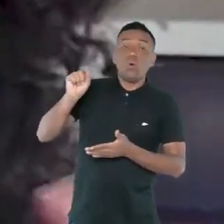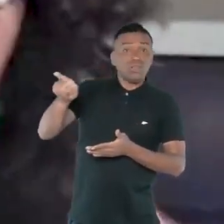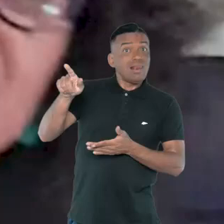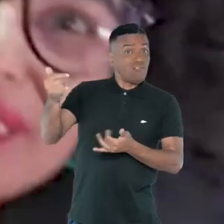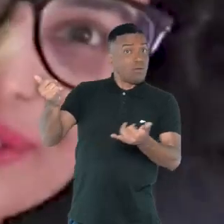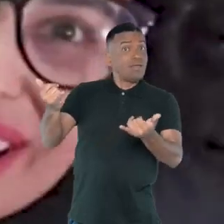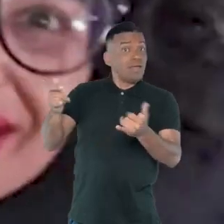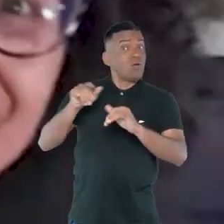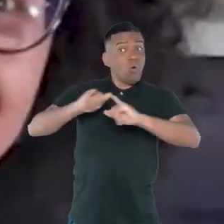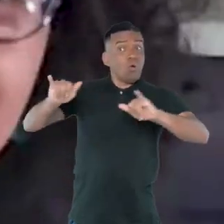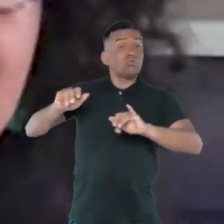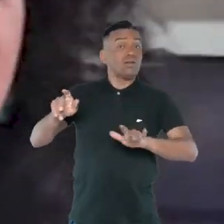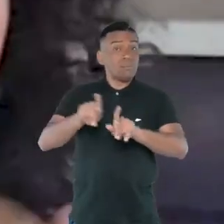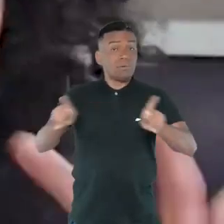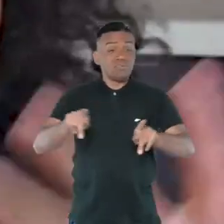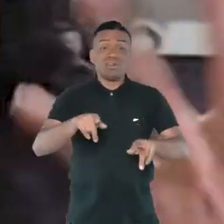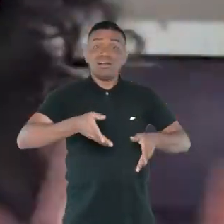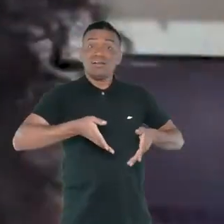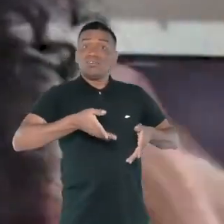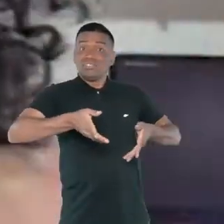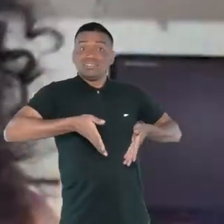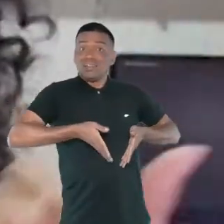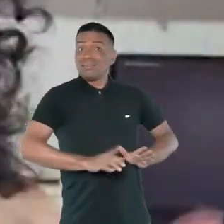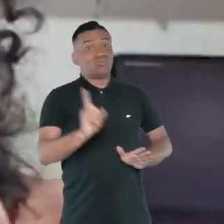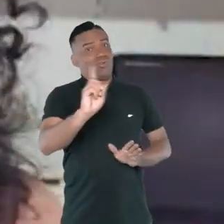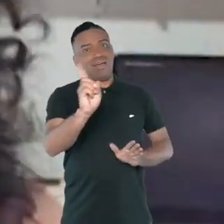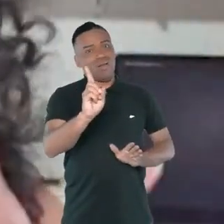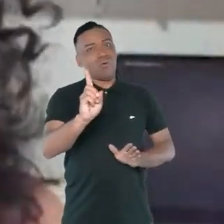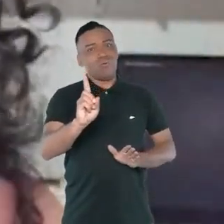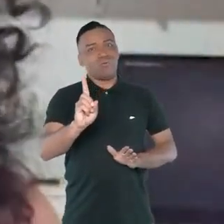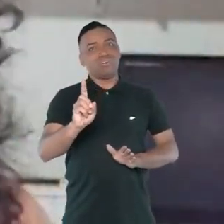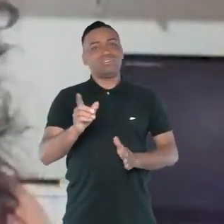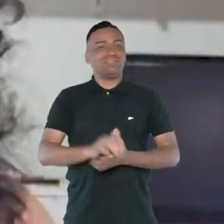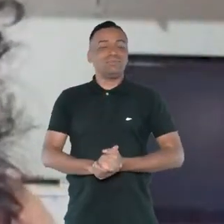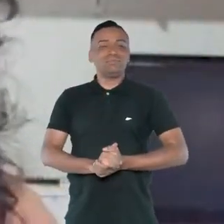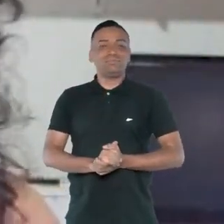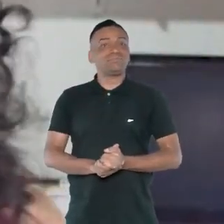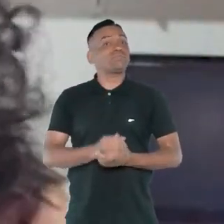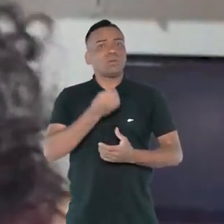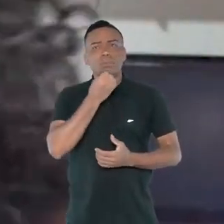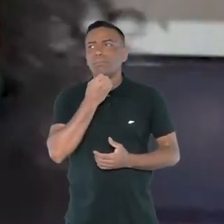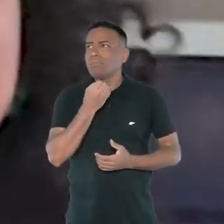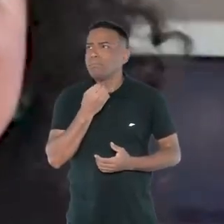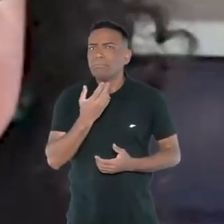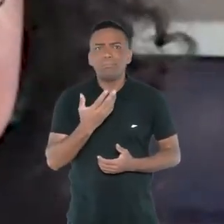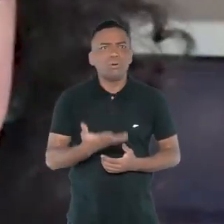adota meus livros para os atuais alunos dela. E eu conto, olha, ela foi minha professora, muito antes de vocês nascerem.